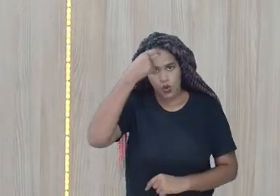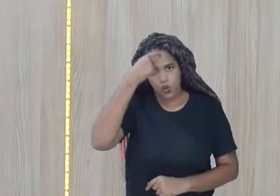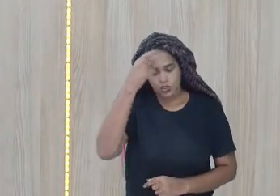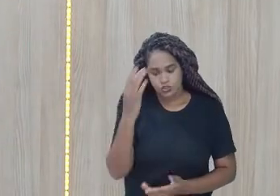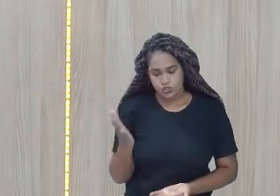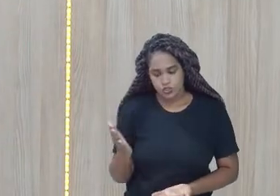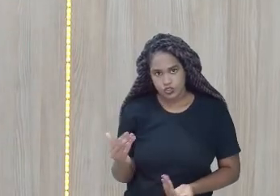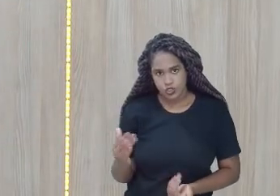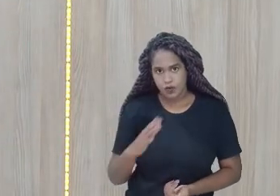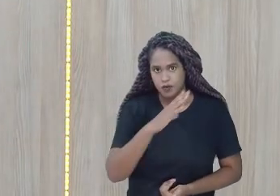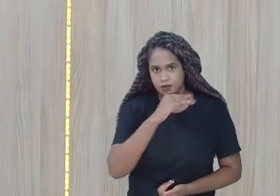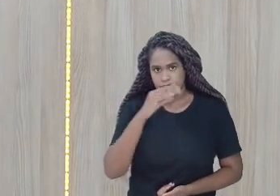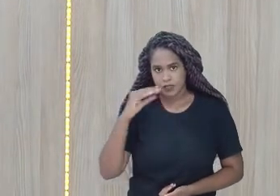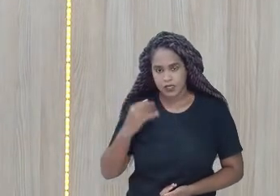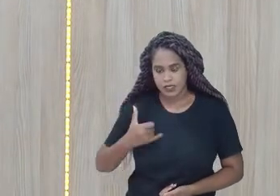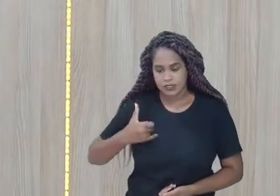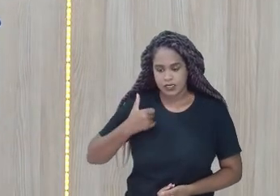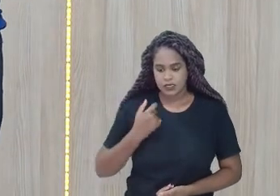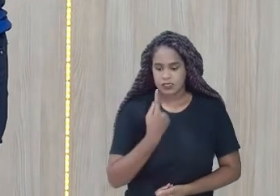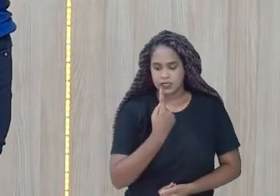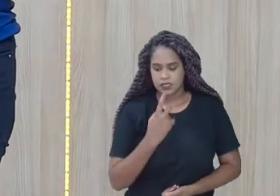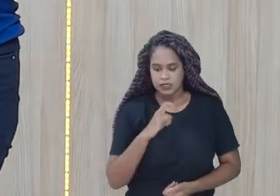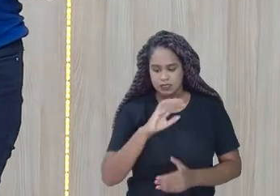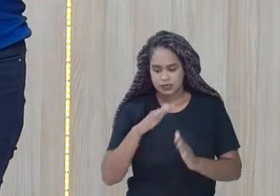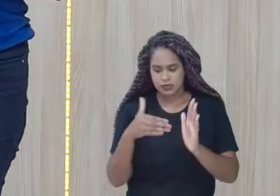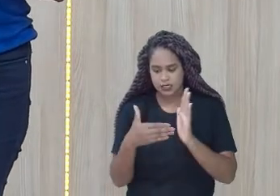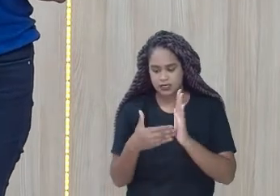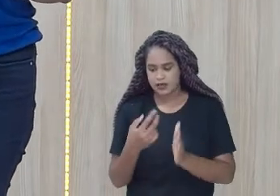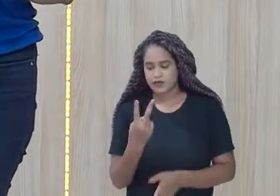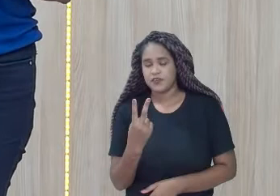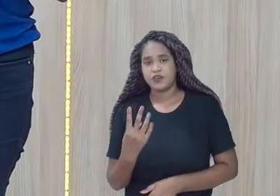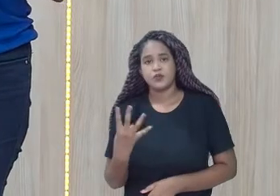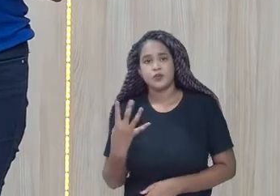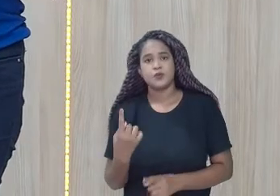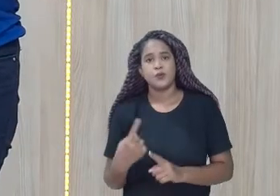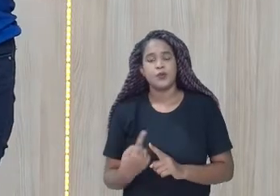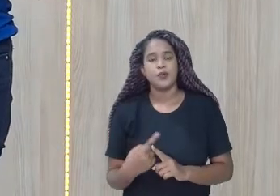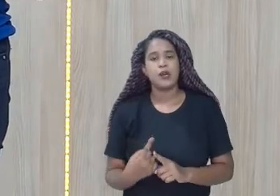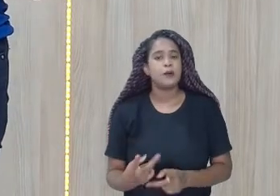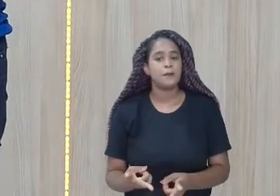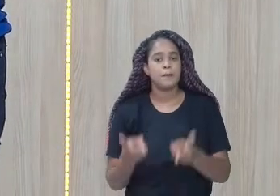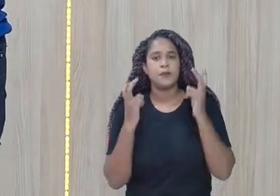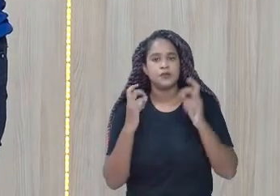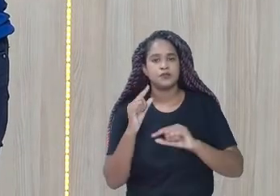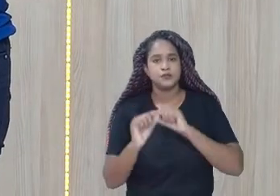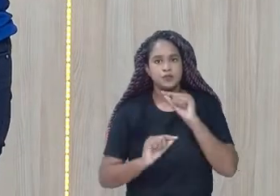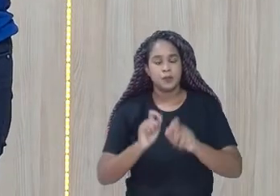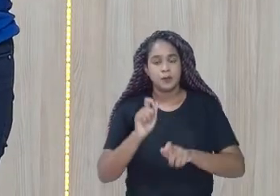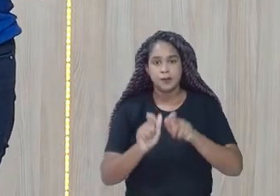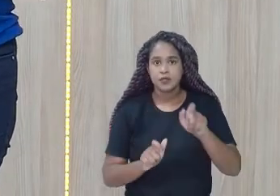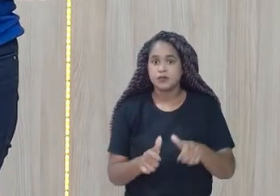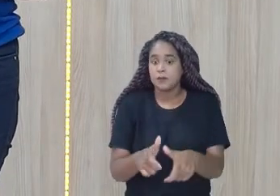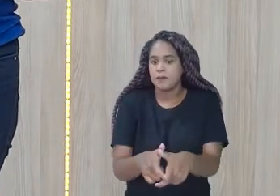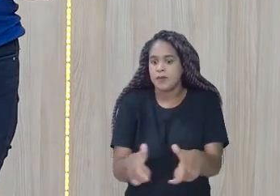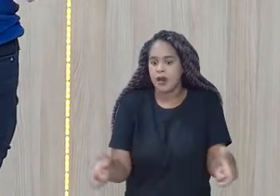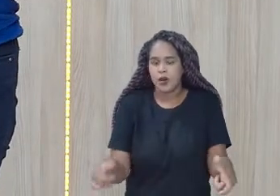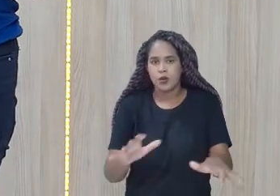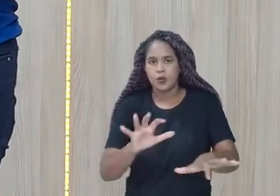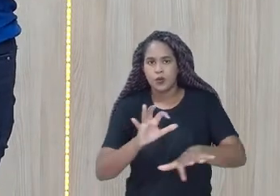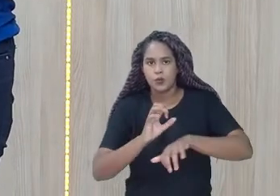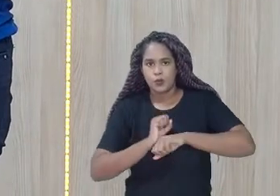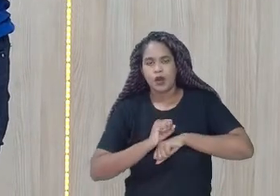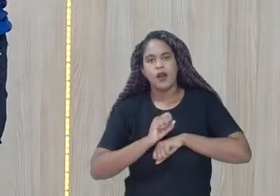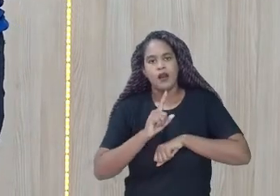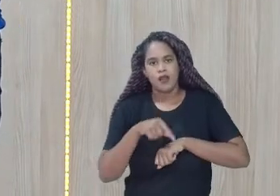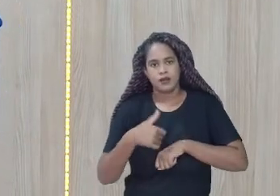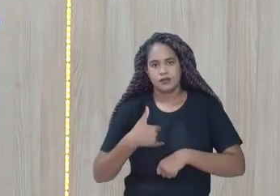e 24 anos, que através de uma pesquisa percebeu-se que atualmente são as pessoas que estão sendo mais